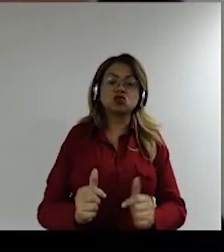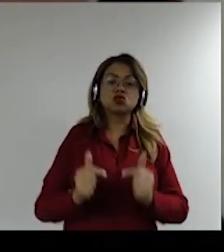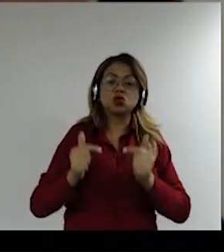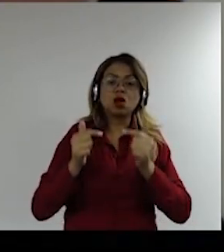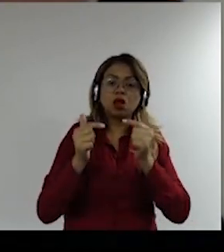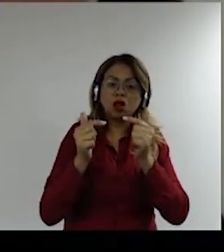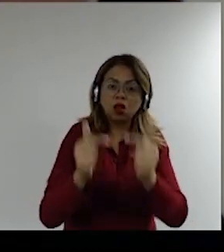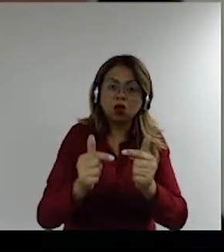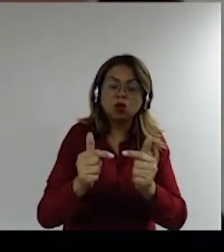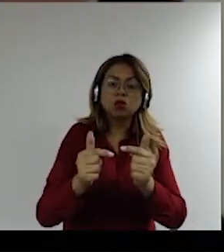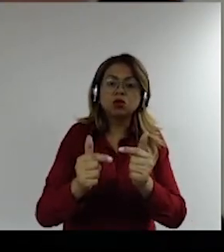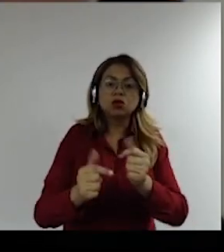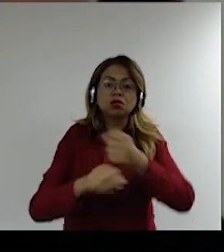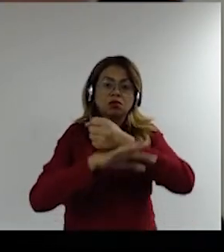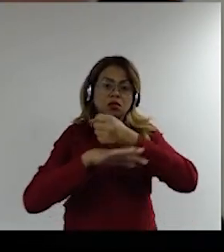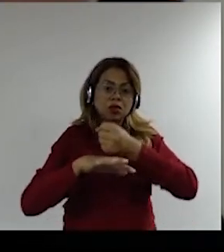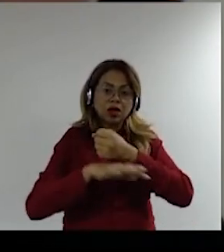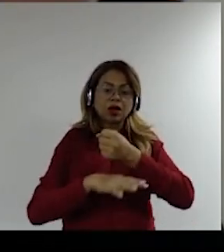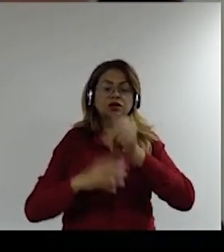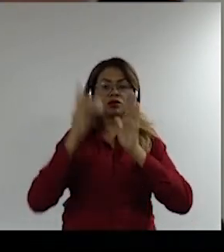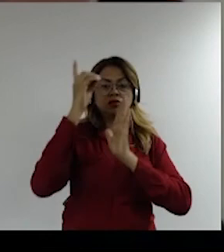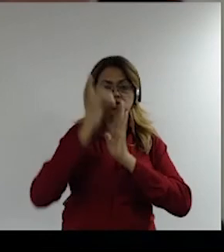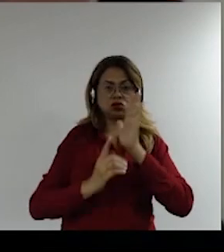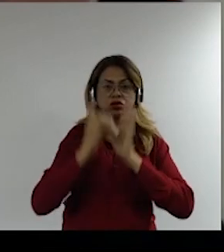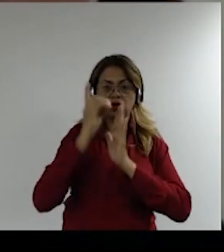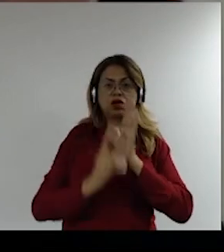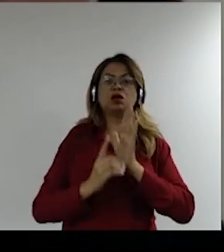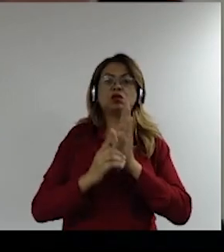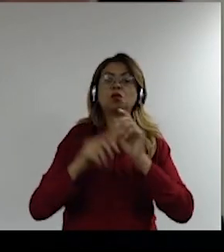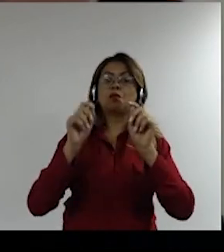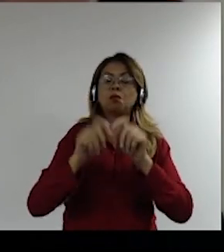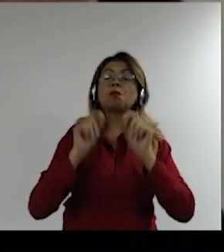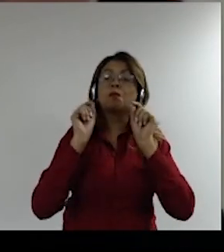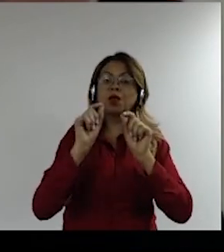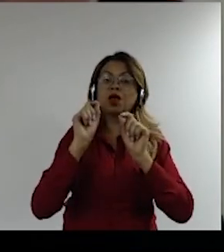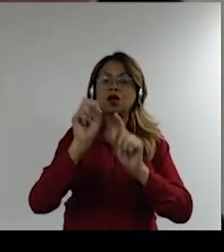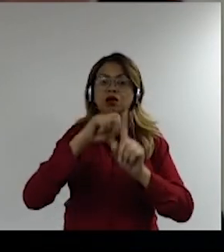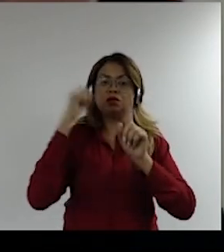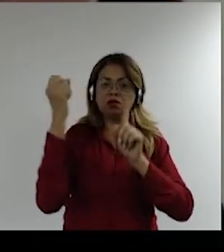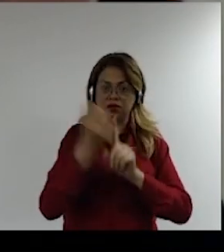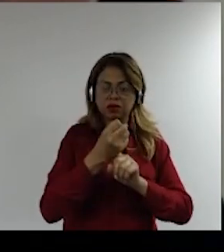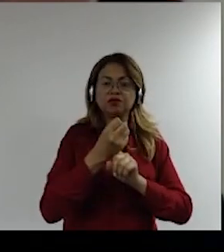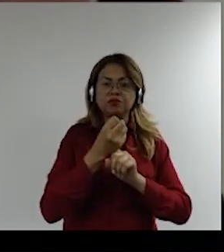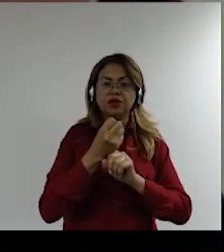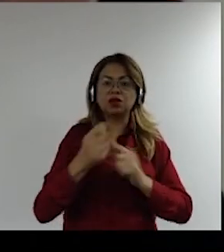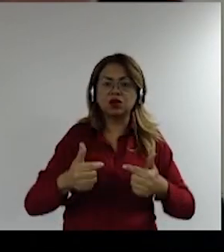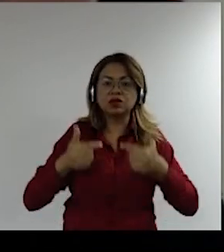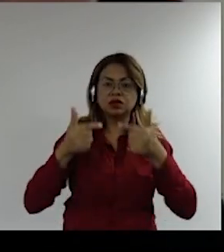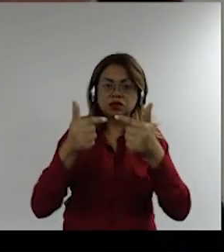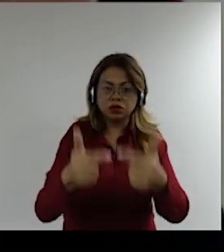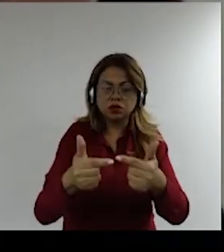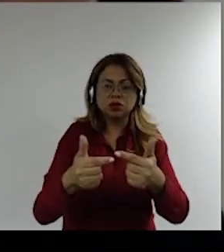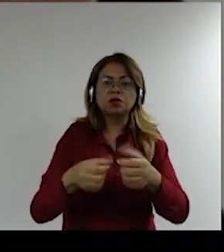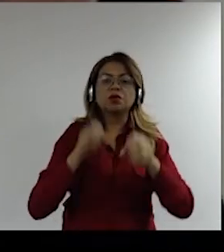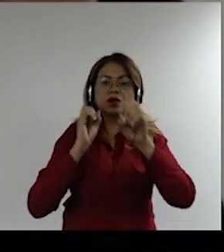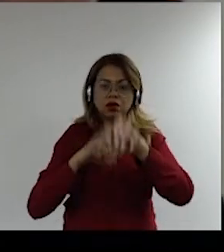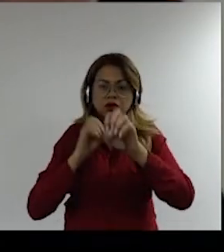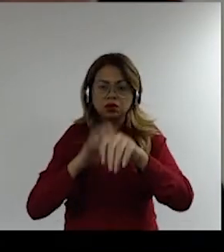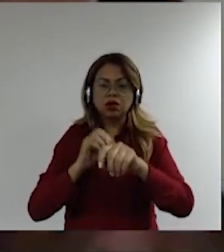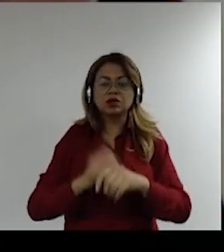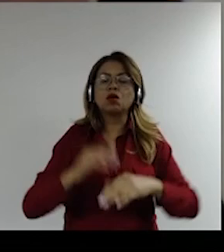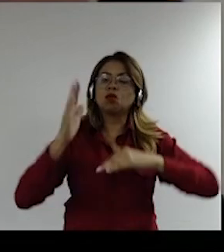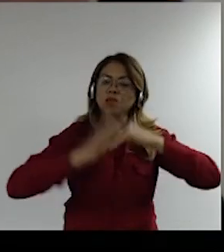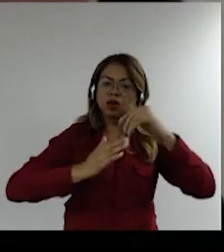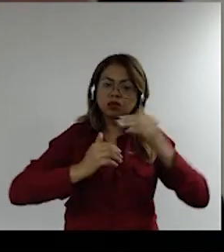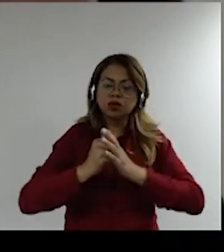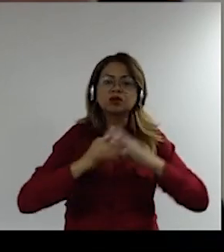fundadora do direito, enquanto processo civilizatório. Então, eu acho que a luta aqui é a luta pela educação de qualidade, educação que passe